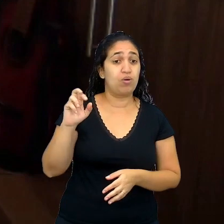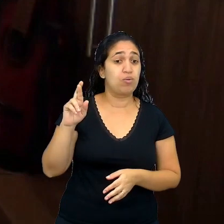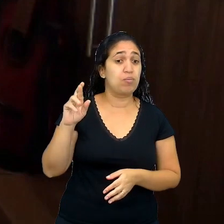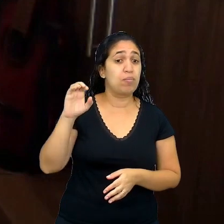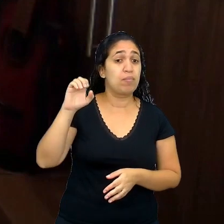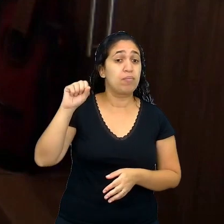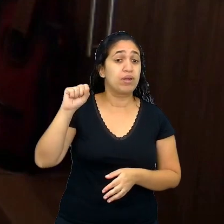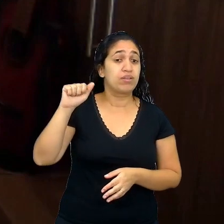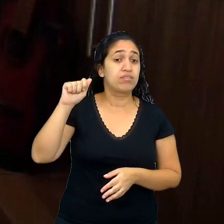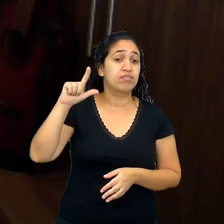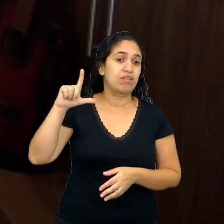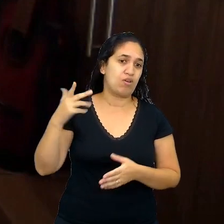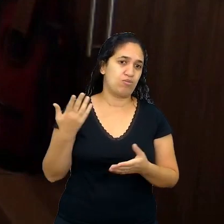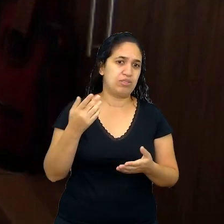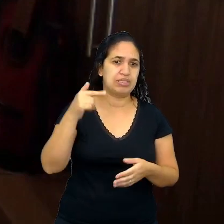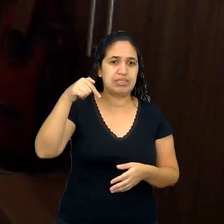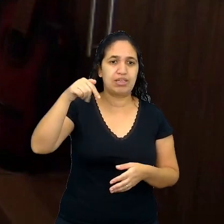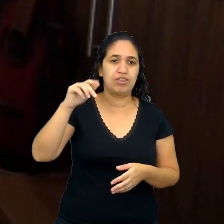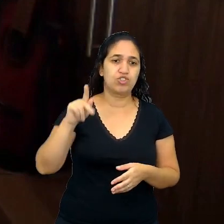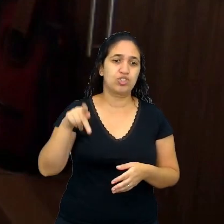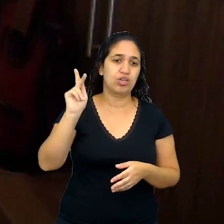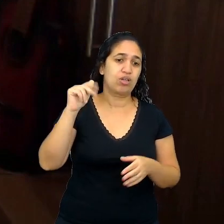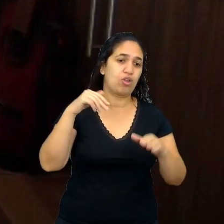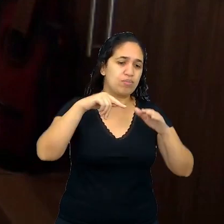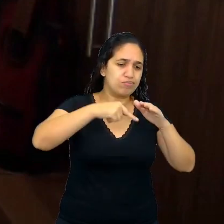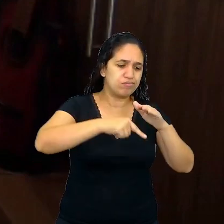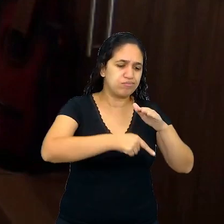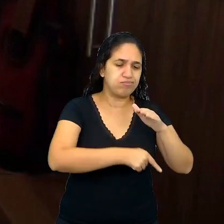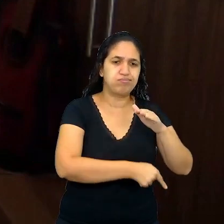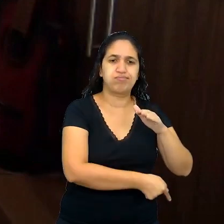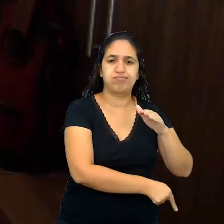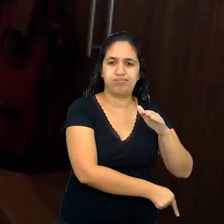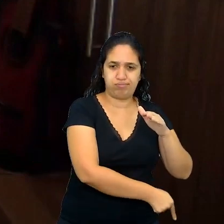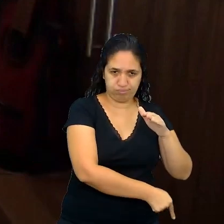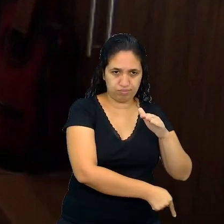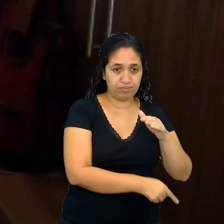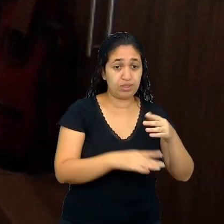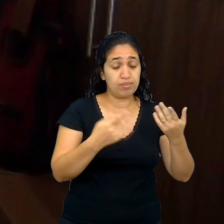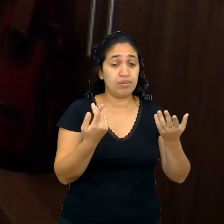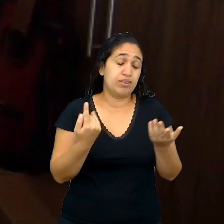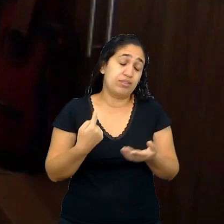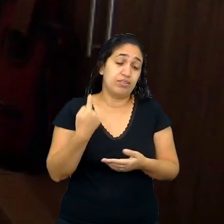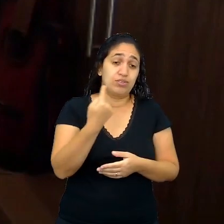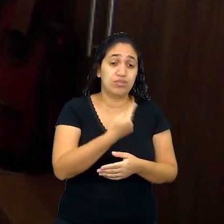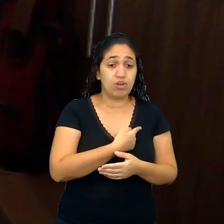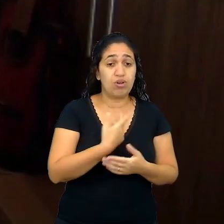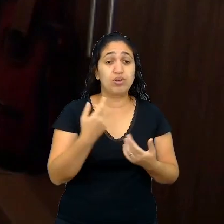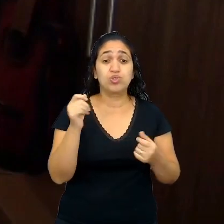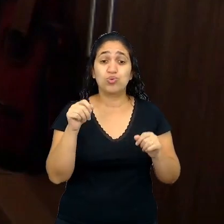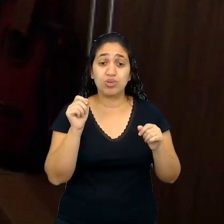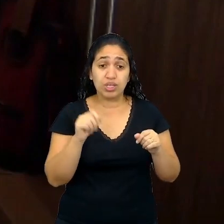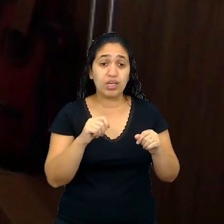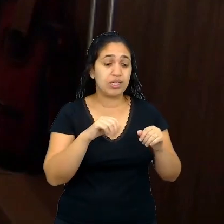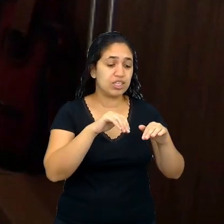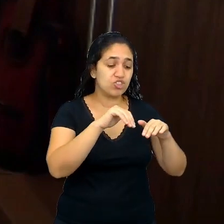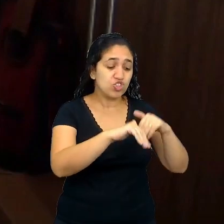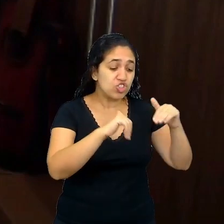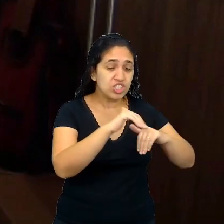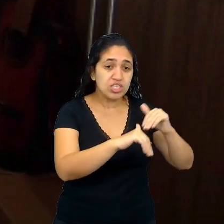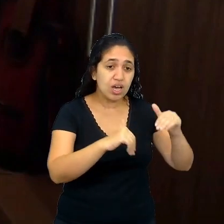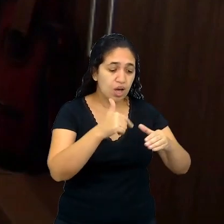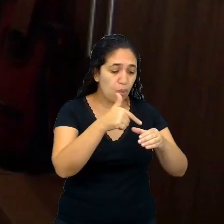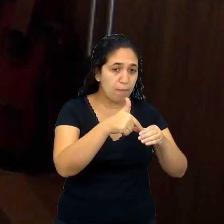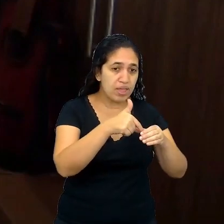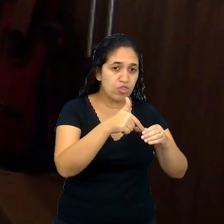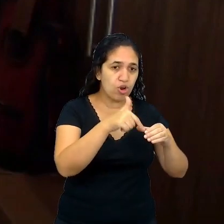7 quilômetros de profundidade no leito oceânico para ser retirado. Mas nós temos retirado esse petróleo